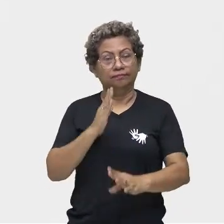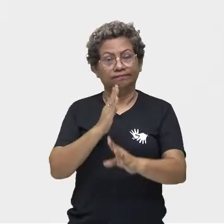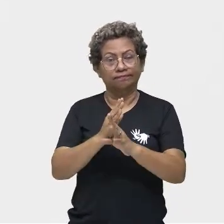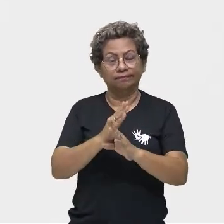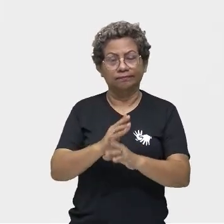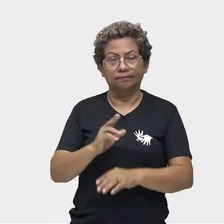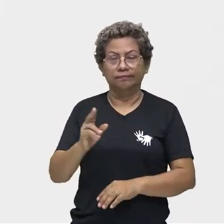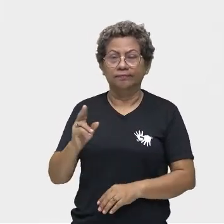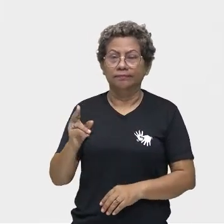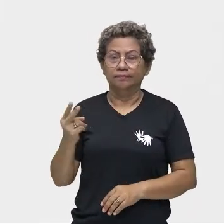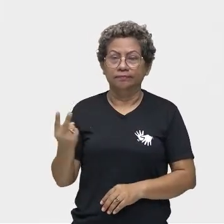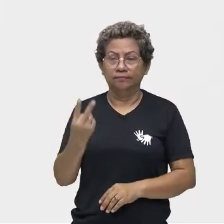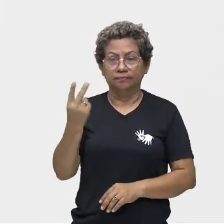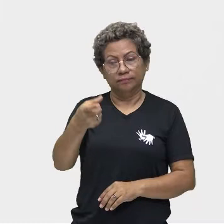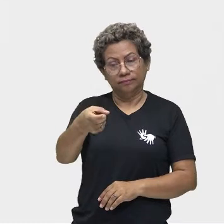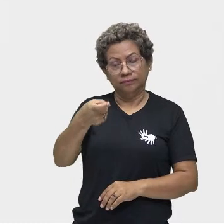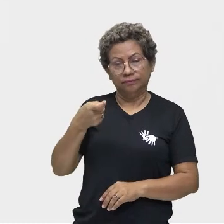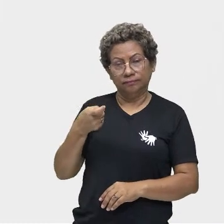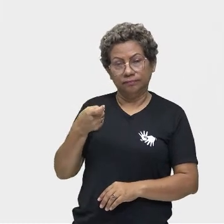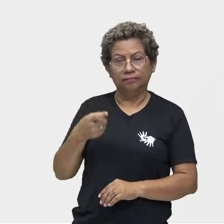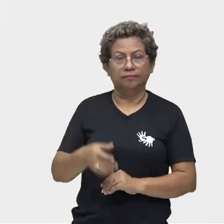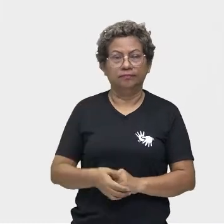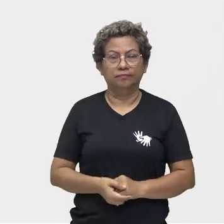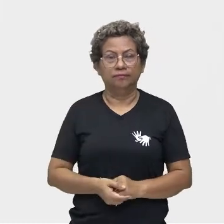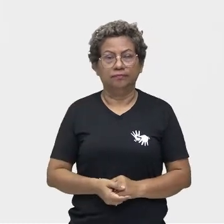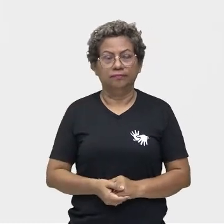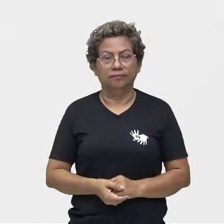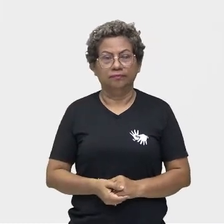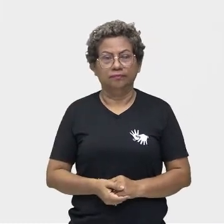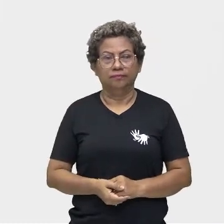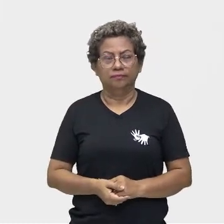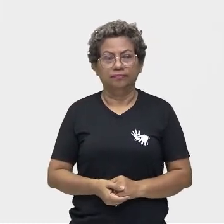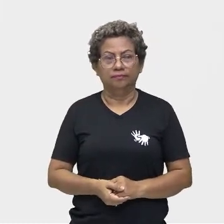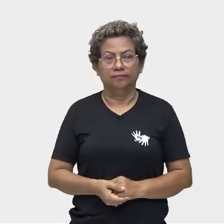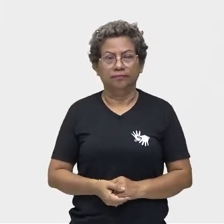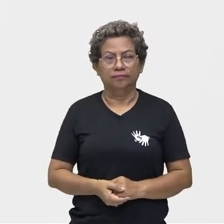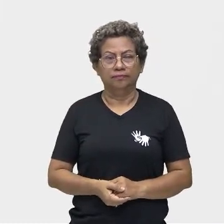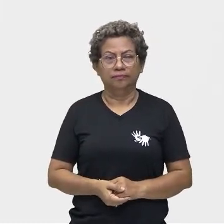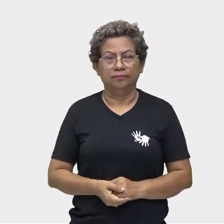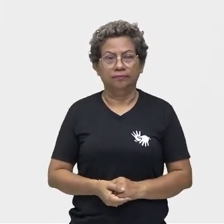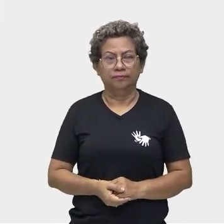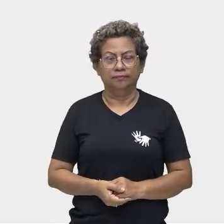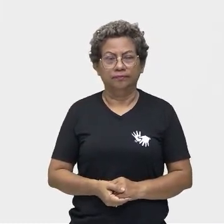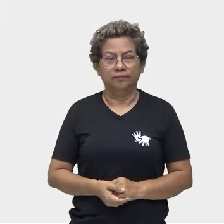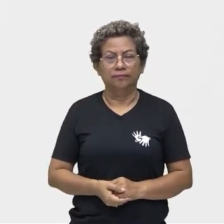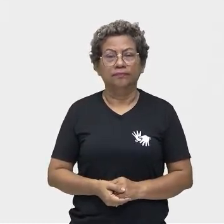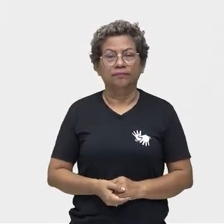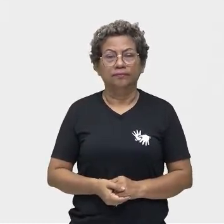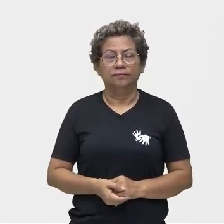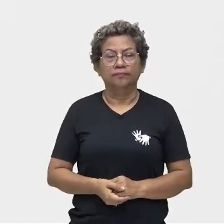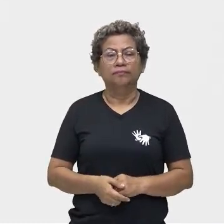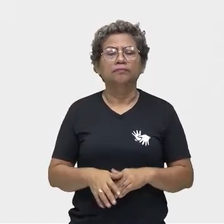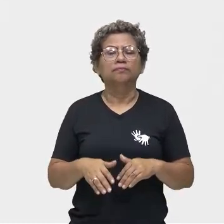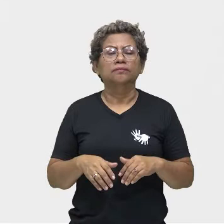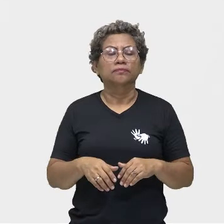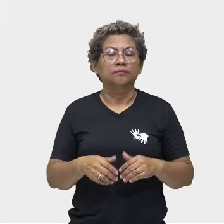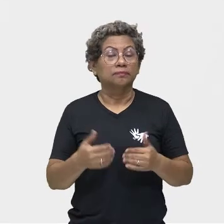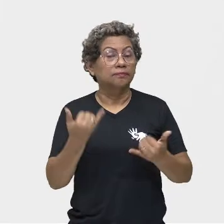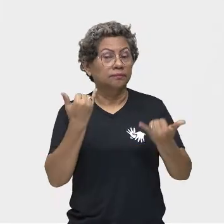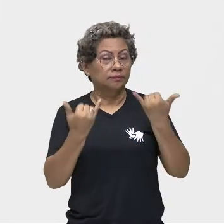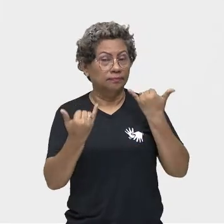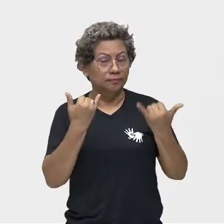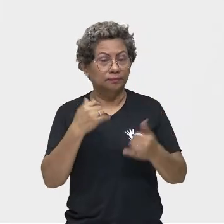x. Tá? Então, observe que nós temos aqui as seguintes informações. Nós temos